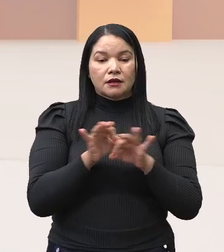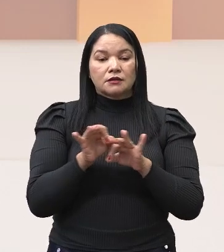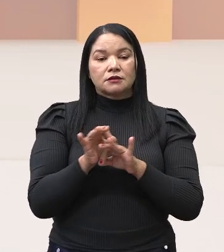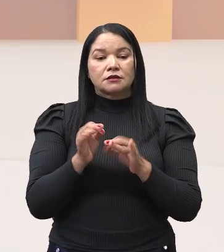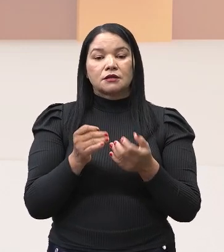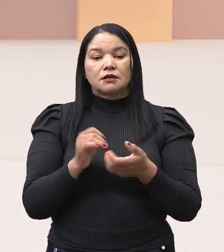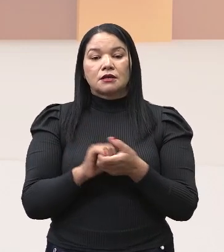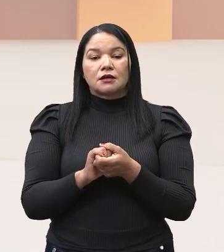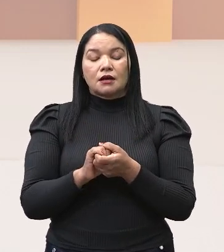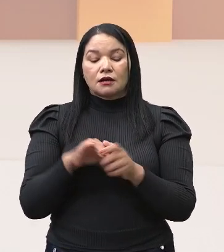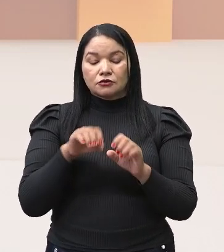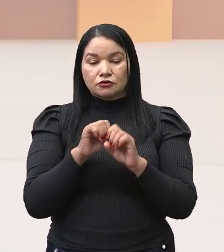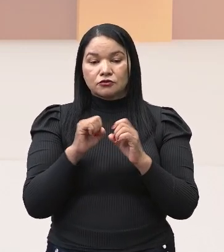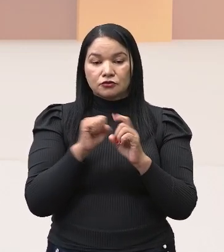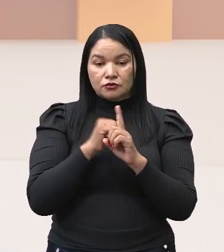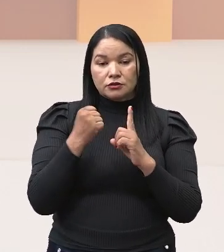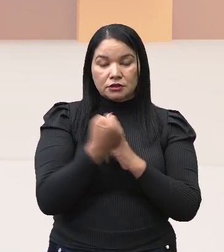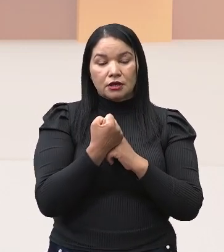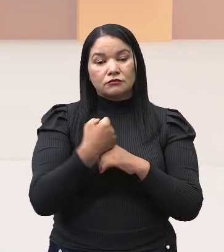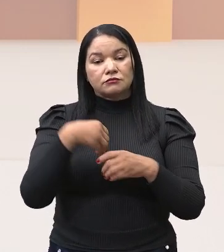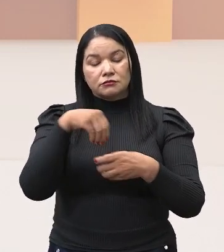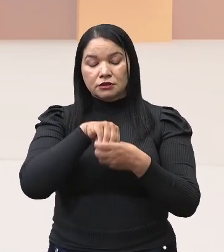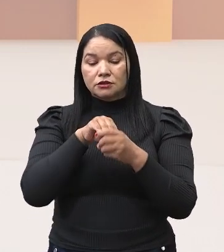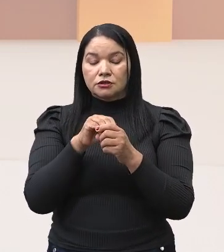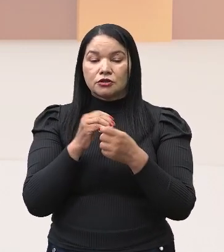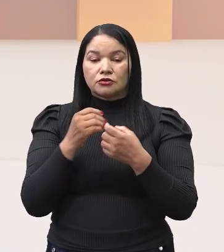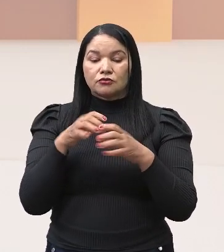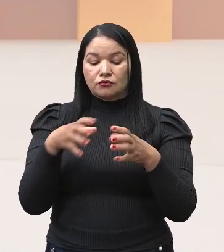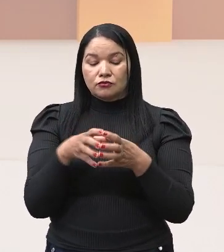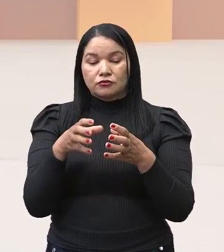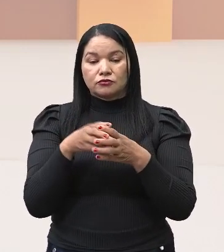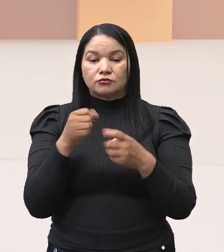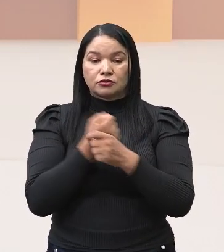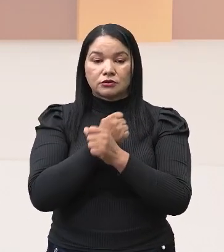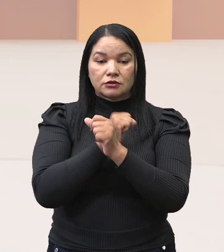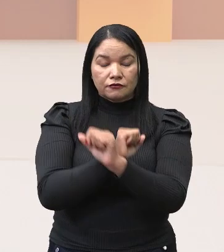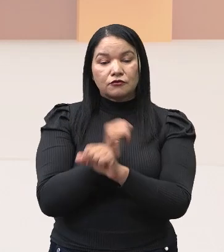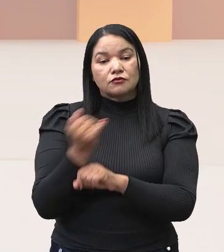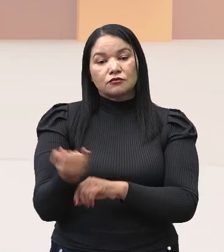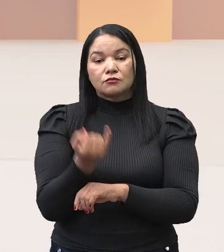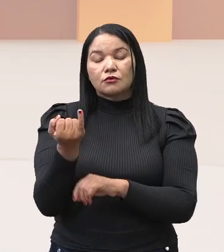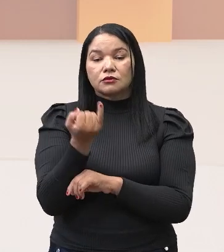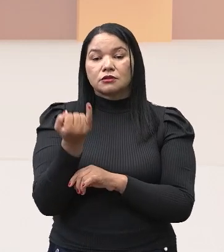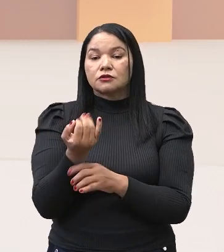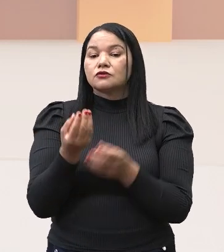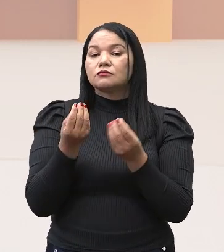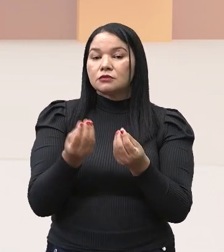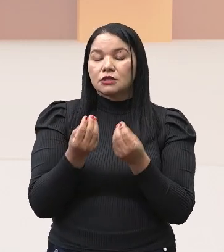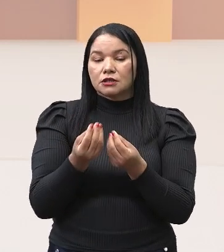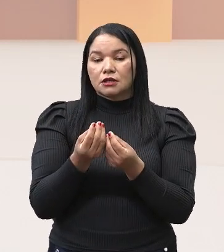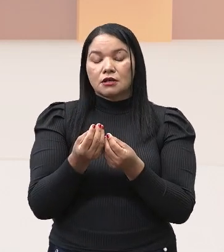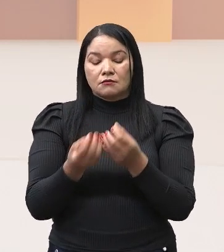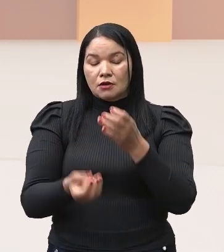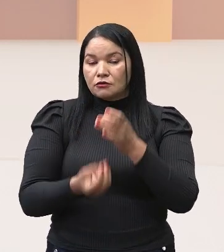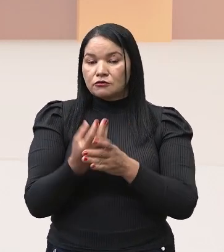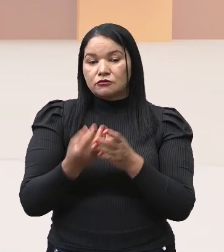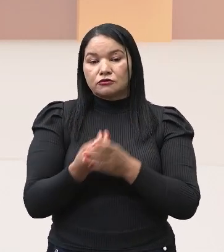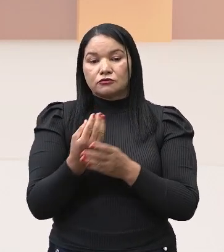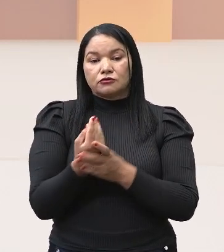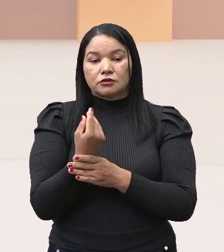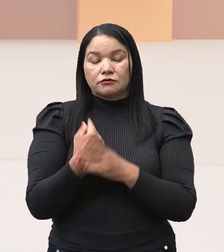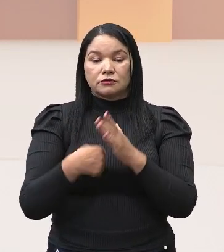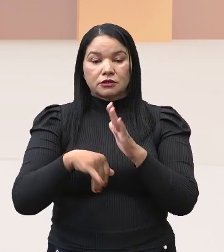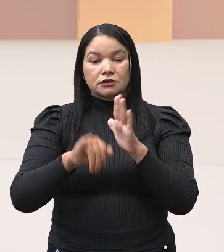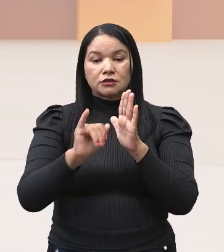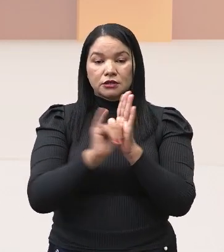redes sociais entre esses escravizados também foram fundamentais para a construção de uma